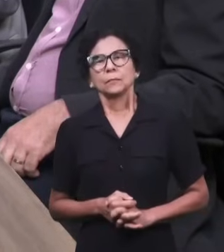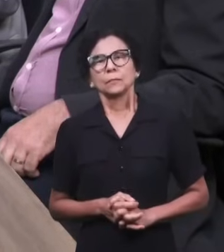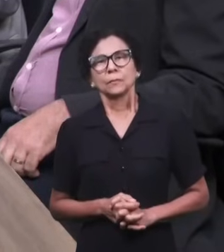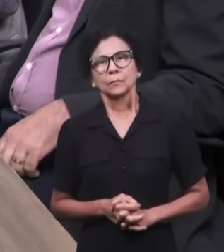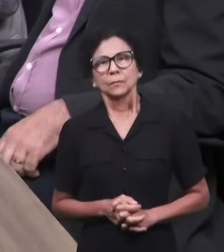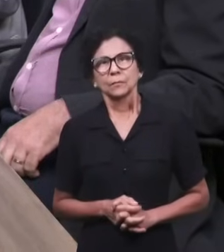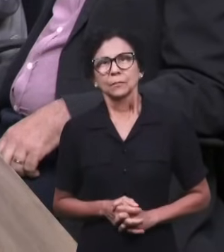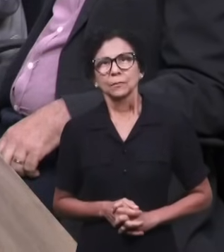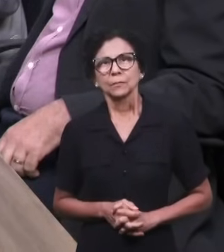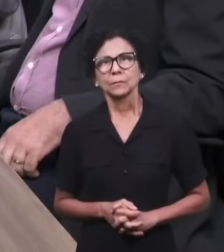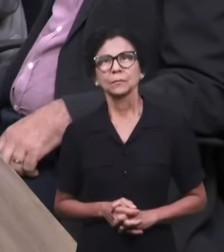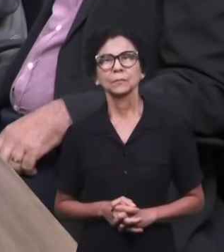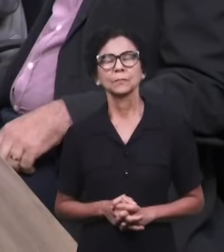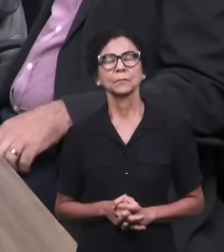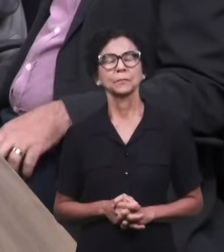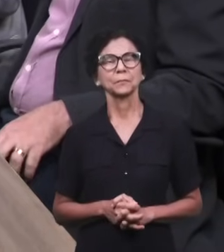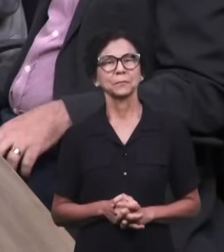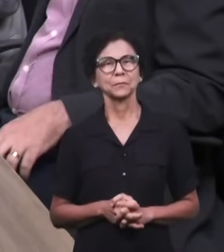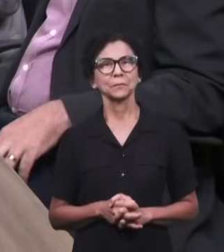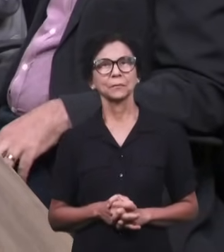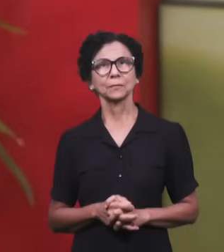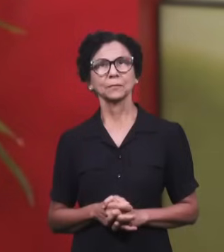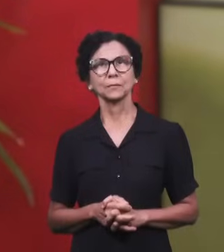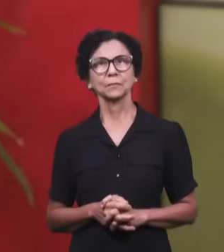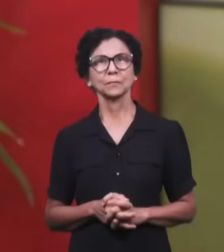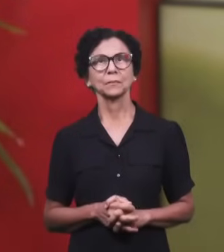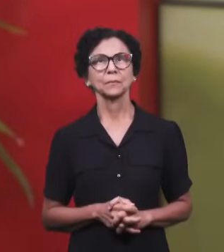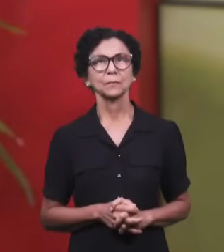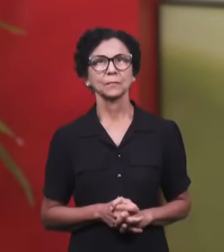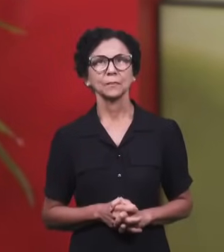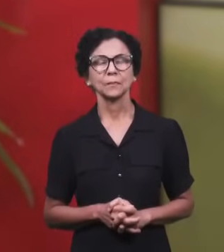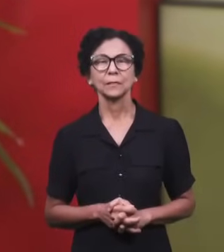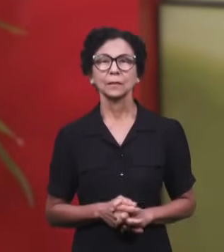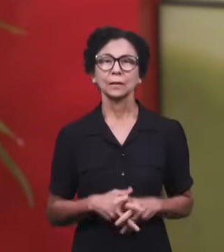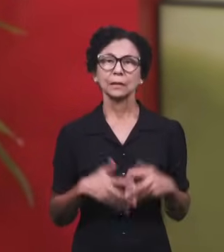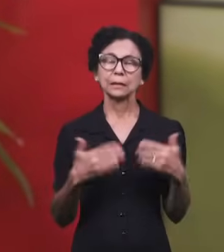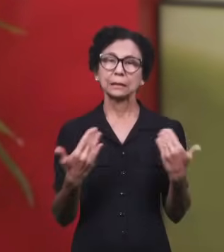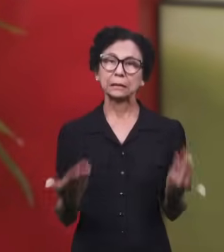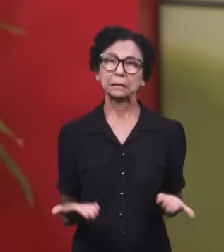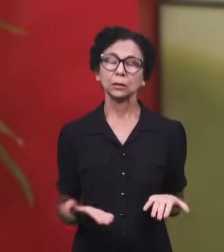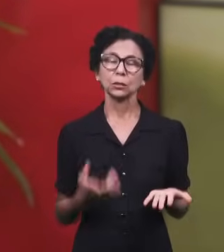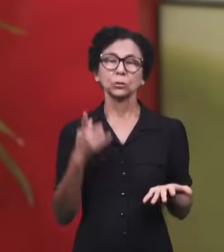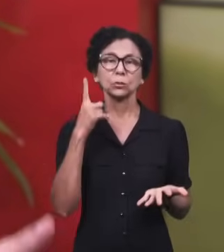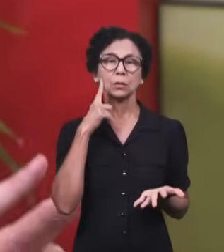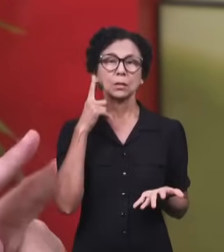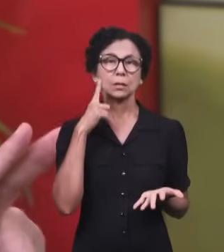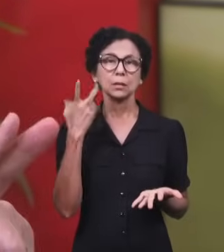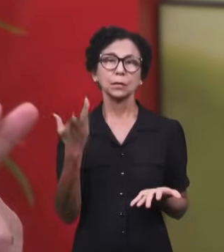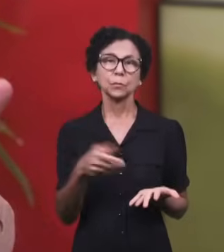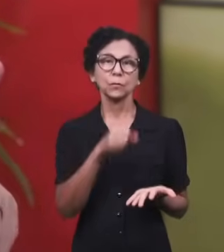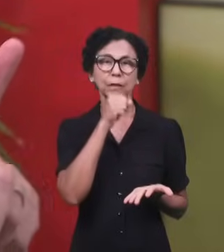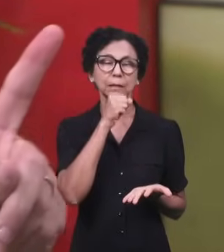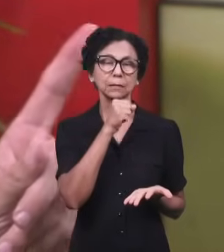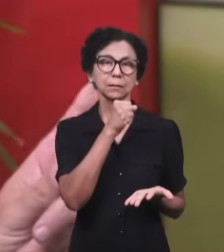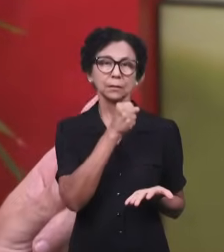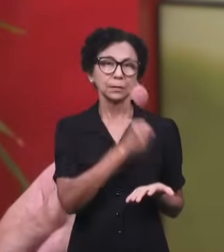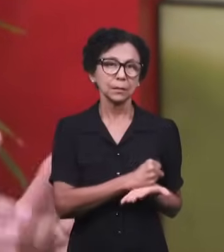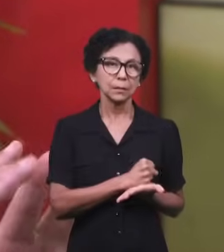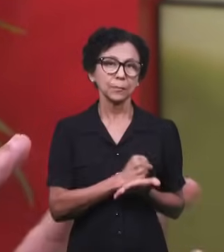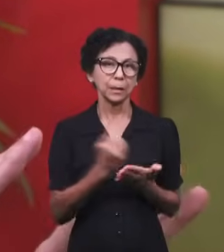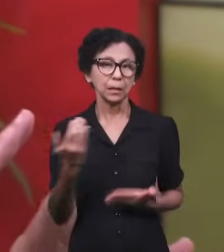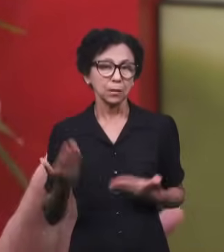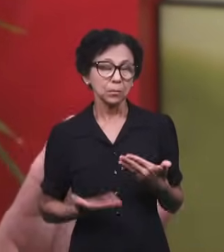na fornalha, entra na cova dos leões. Mas quando envolve carne, porque ali a questão era carne. Porque aqueles homens que cercaram a